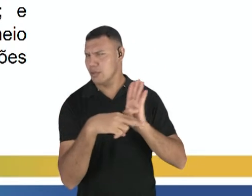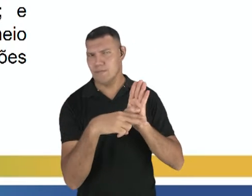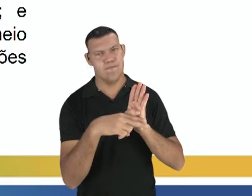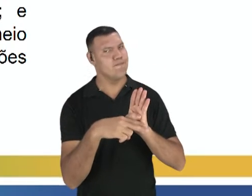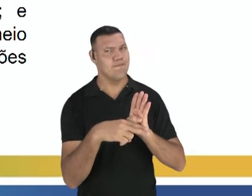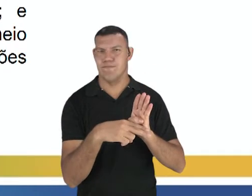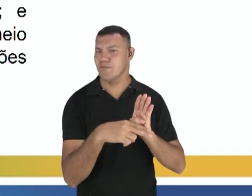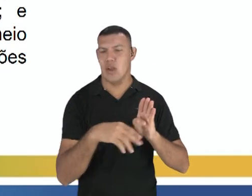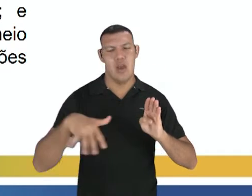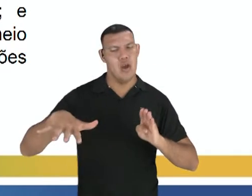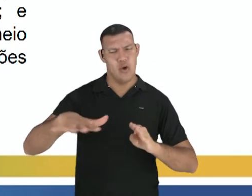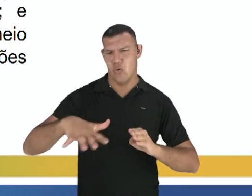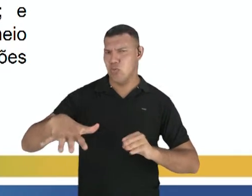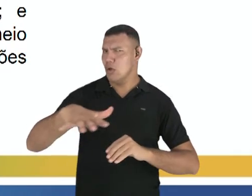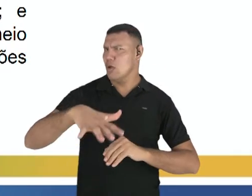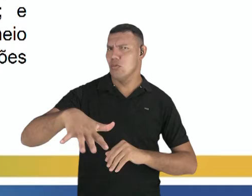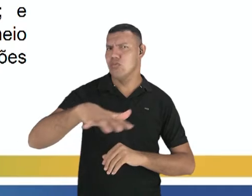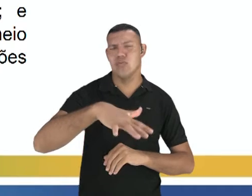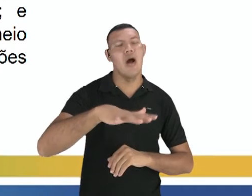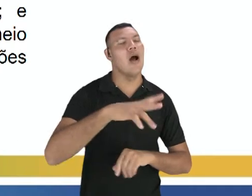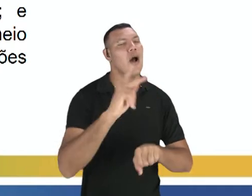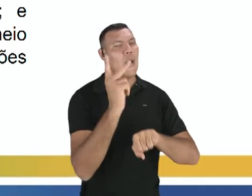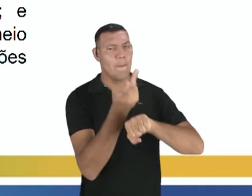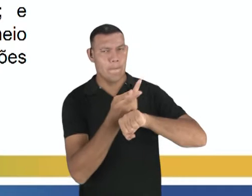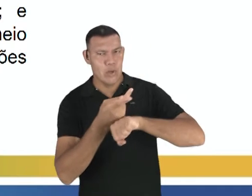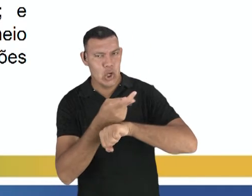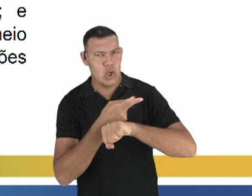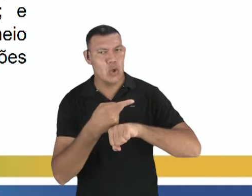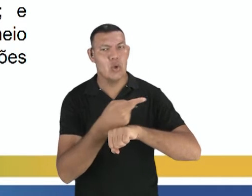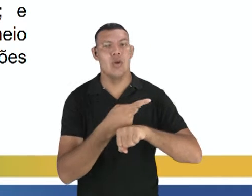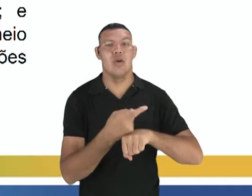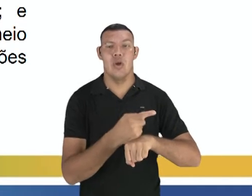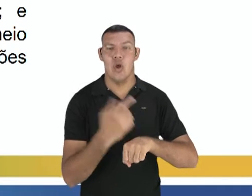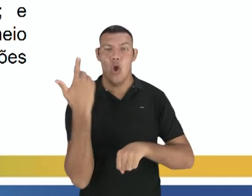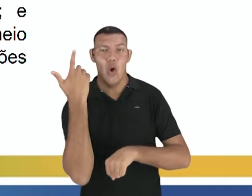voltado em todas as áreas, né, que buscam obter